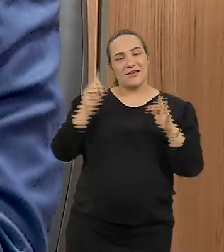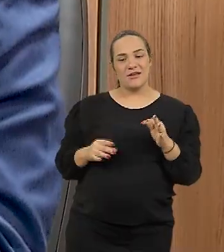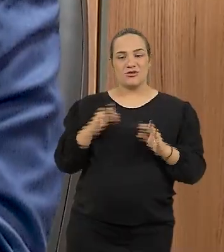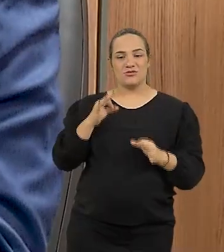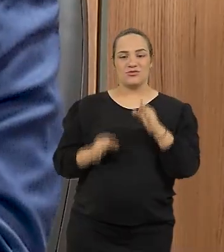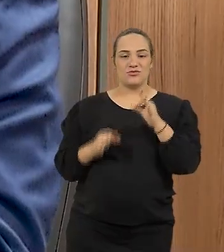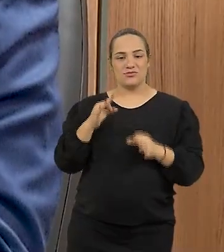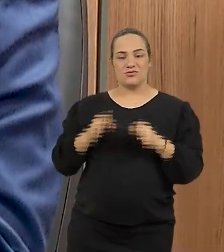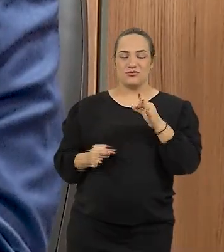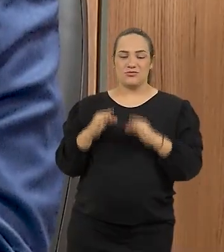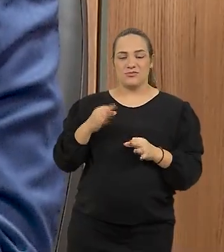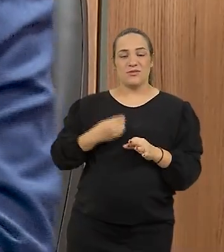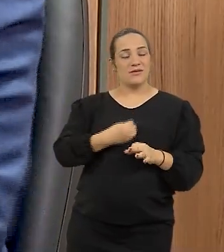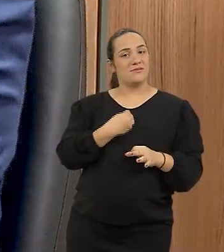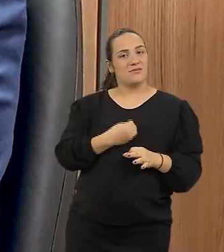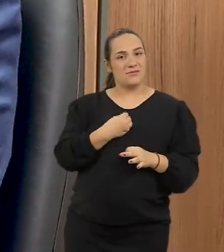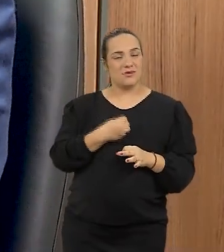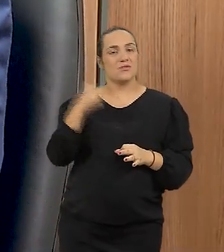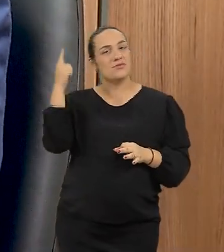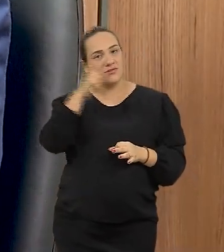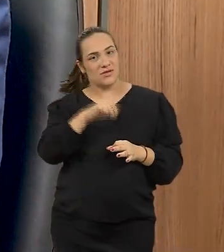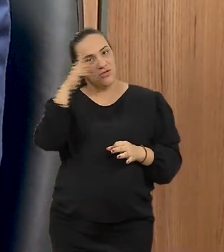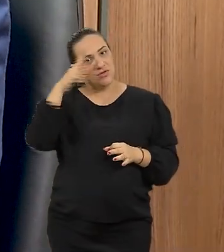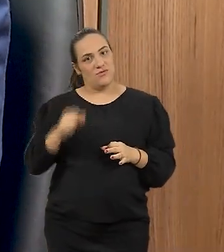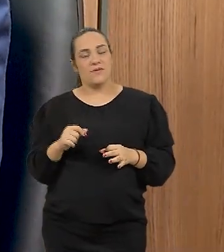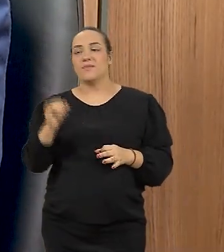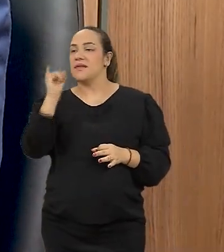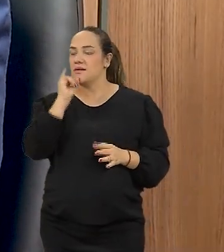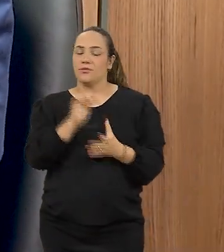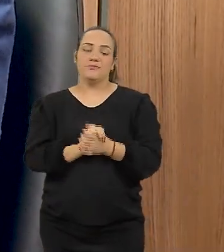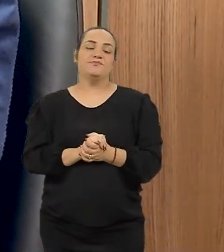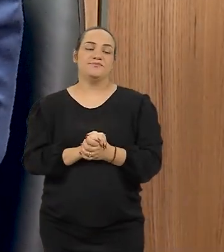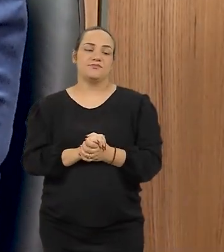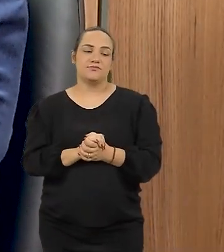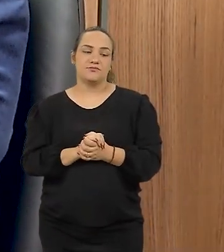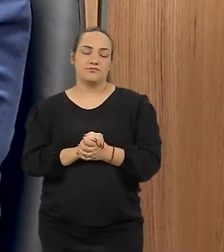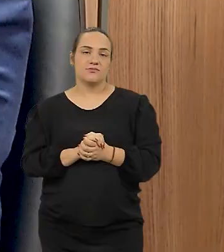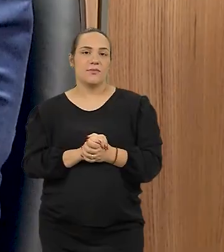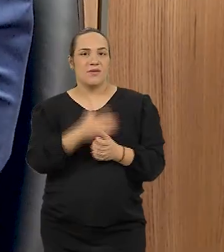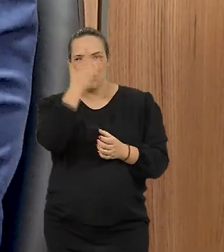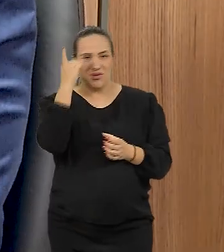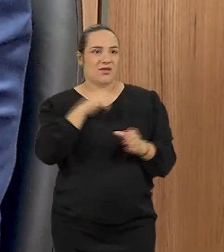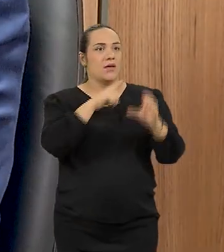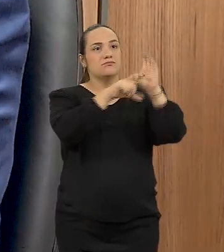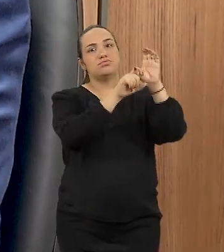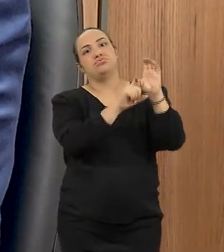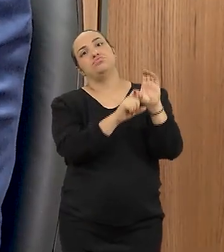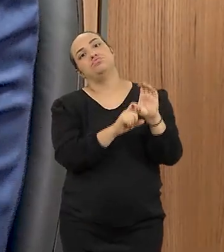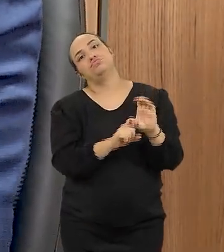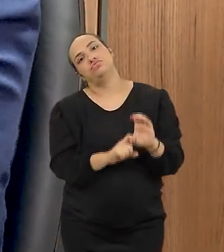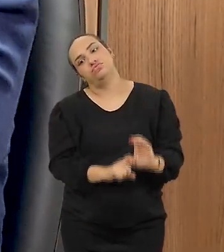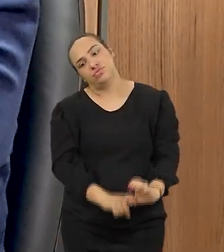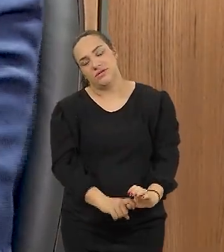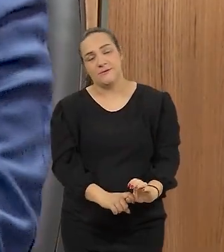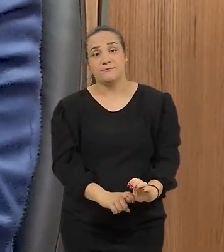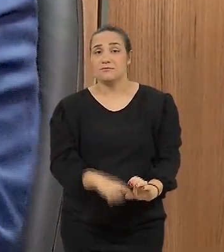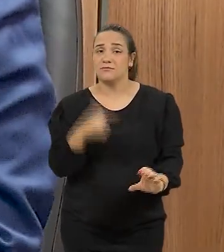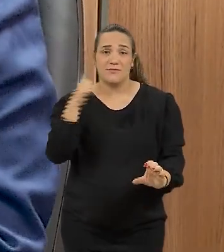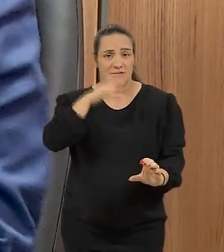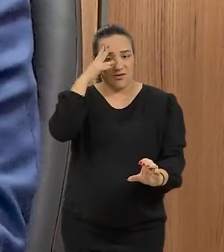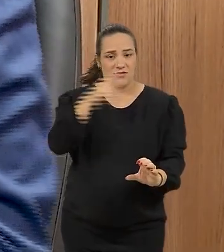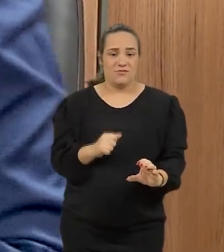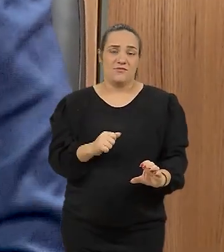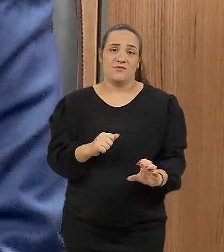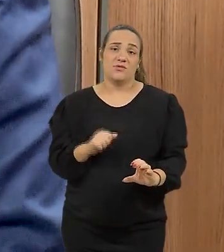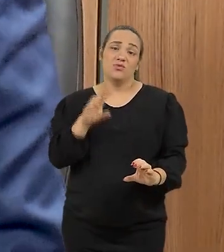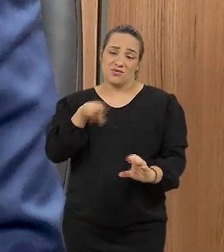juízes que se integrem a essa justiça para resolver algumas demandas. Por exemplo, o superendividamento poderia